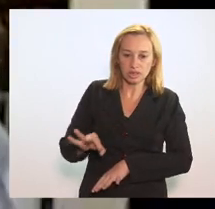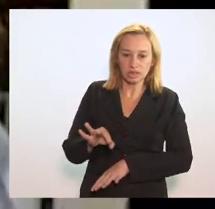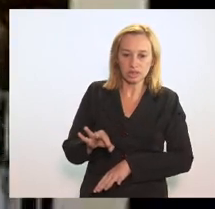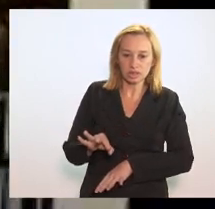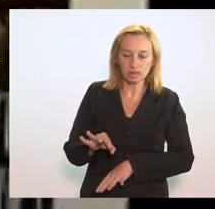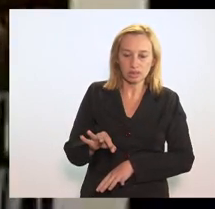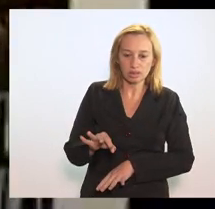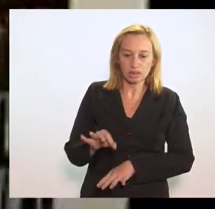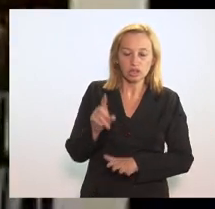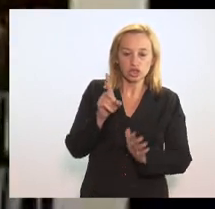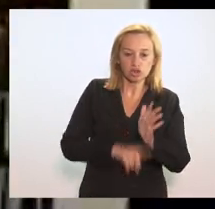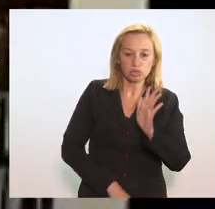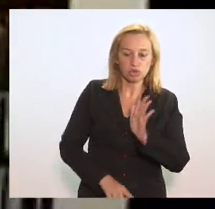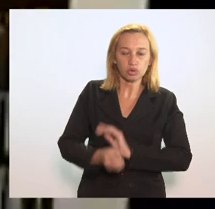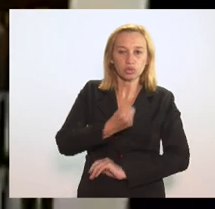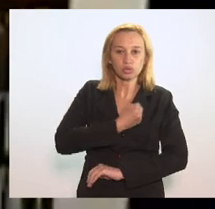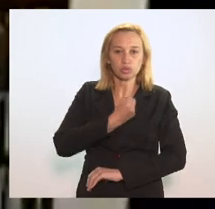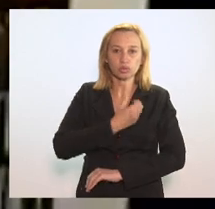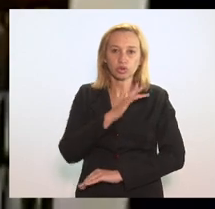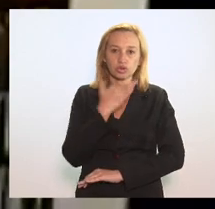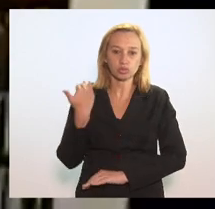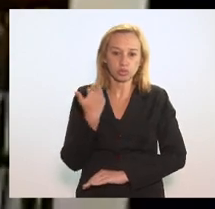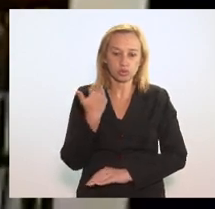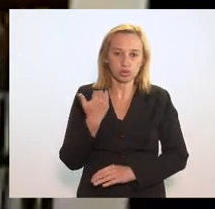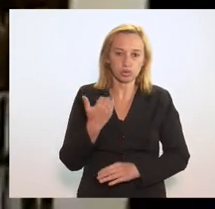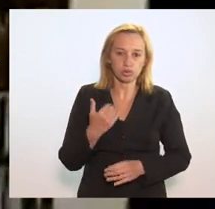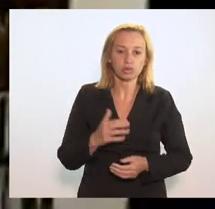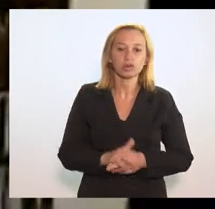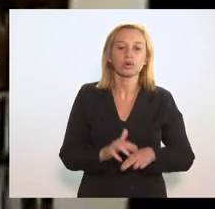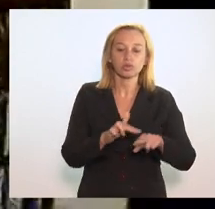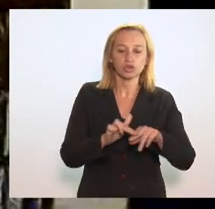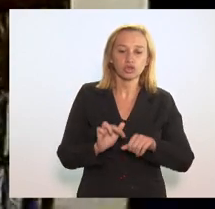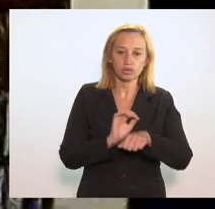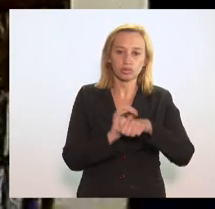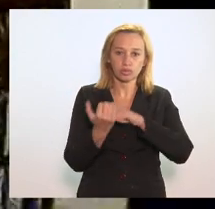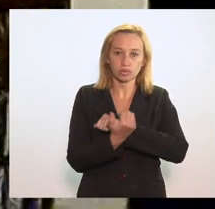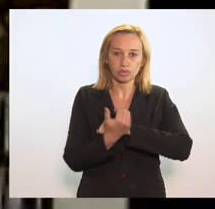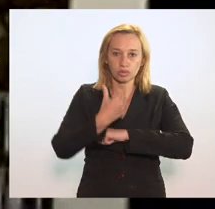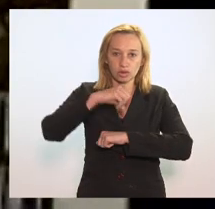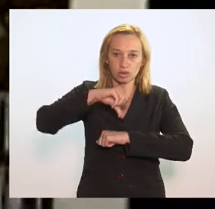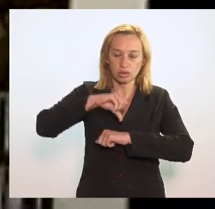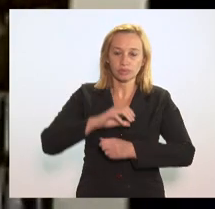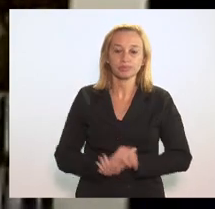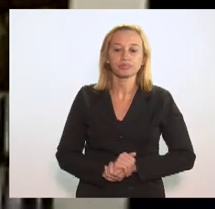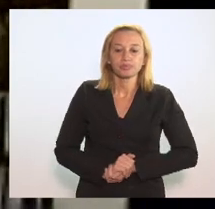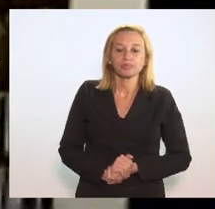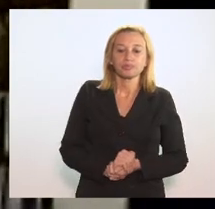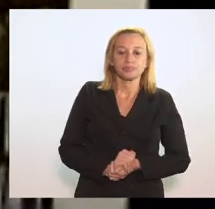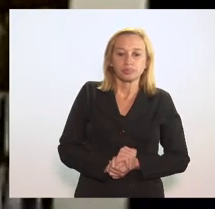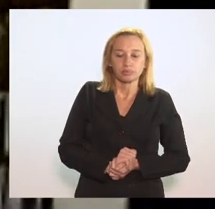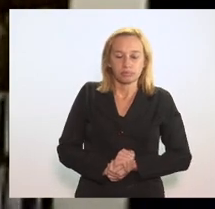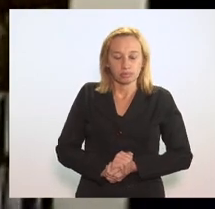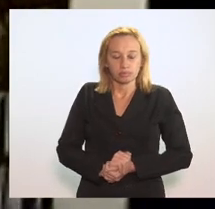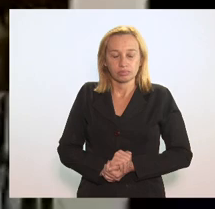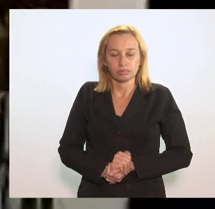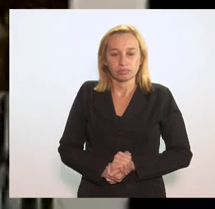caiu o número de mortes provocado pela Covid-19. Quer dizer, tem